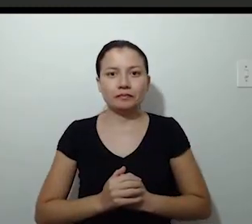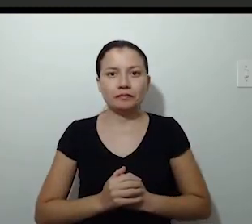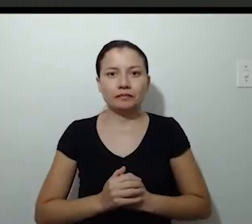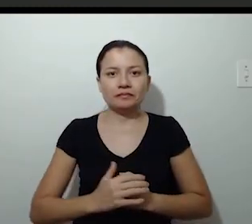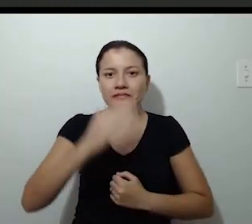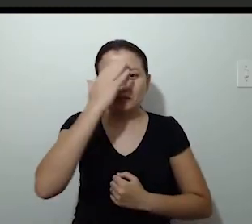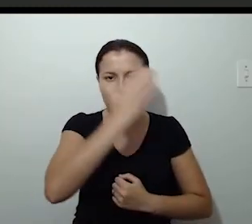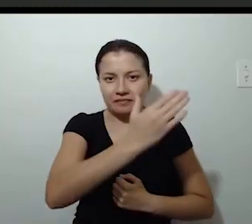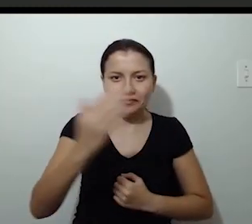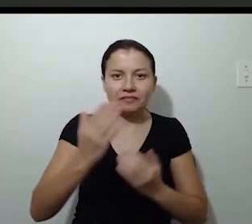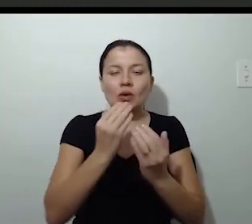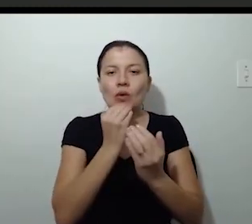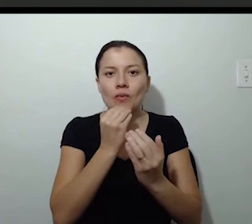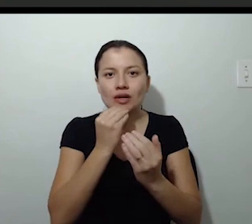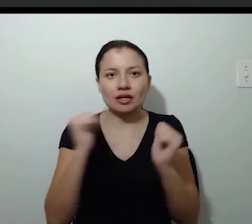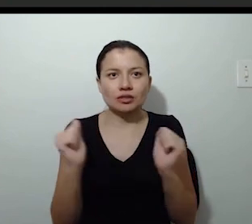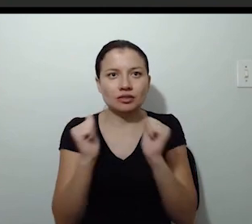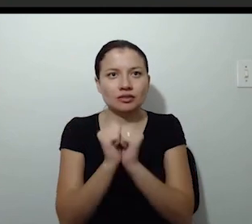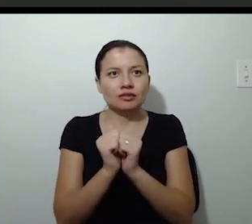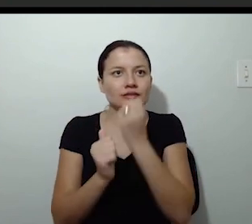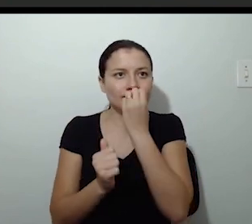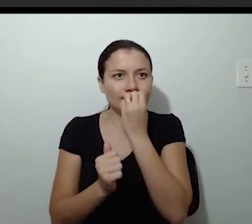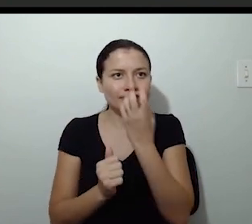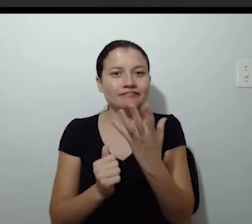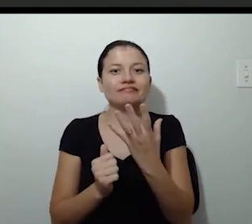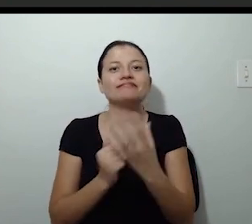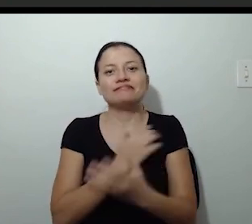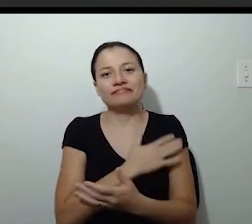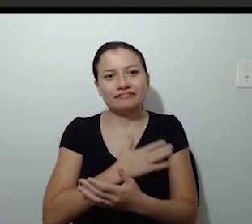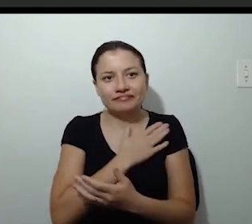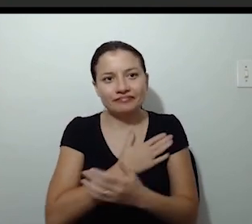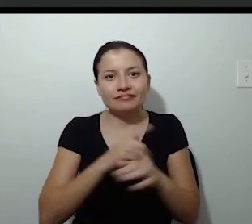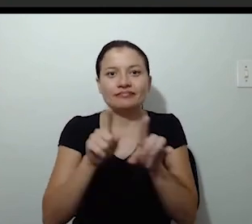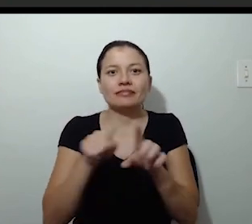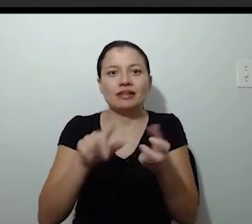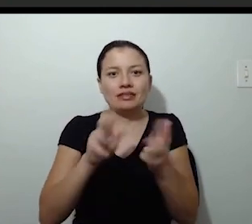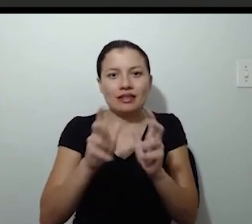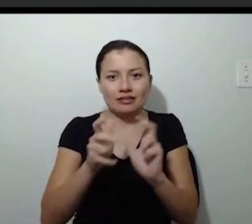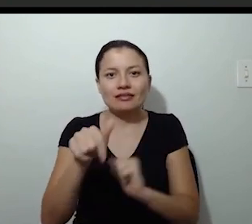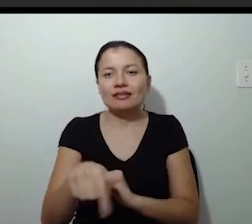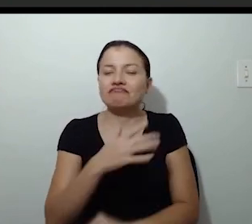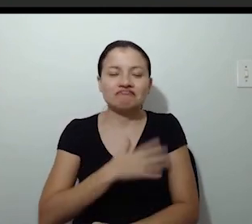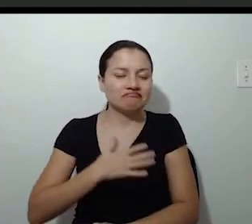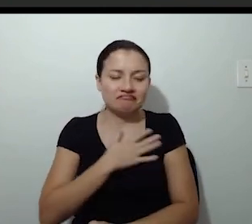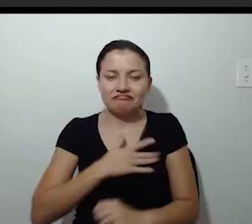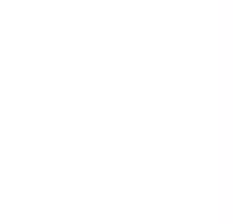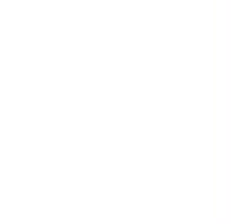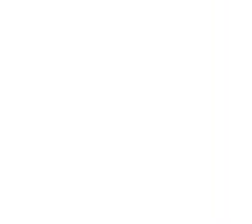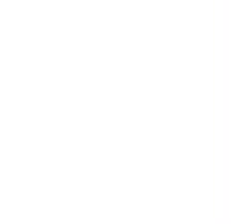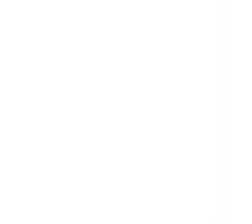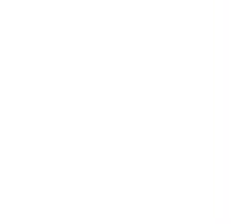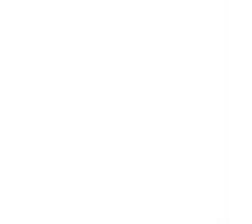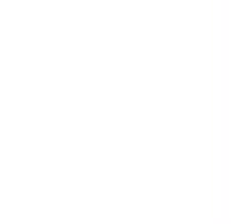muito obrigada pela oportunidade, por todos aqui do TDC, obrigada por quem está aqui nos assistindo.